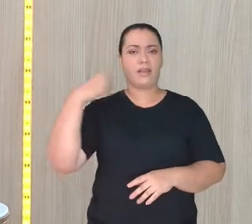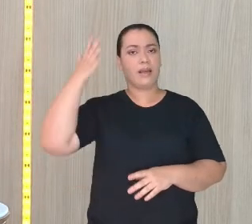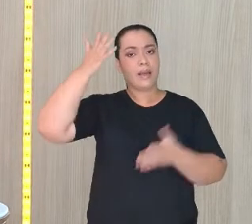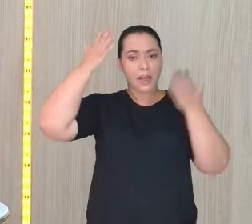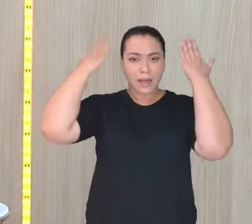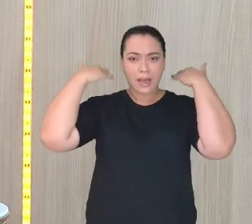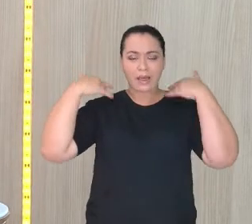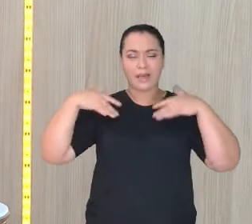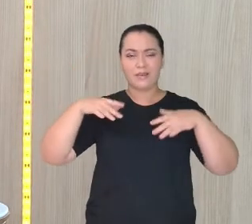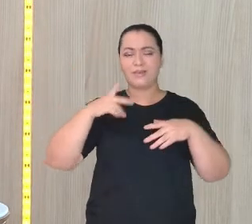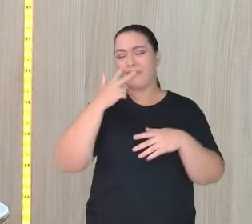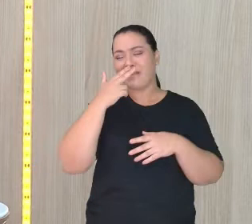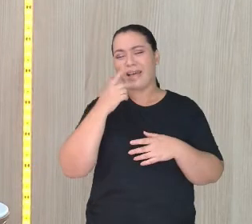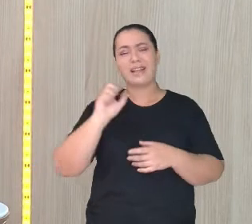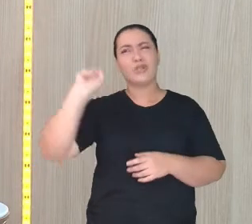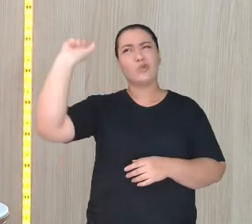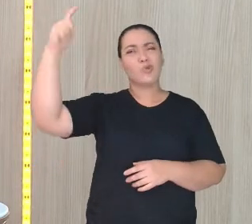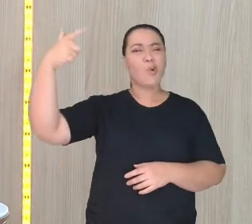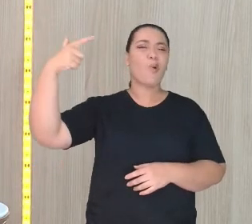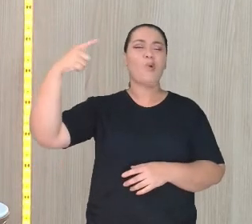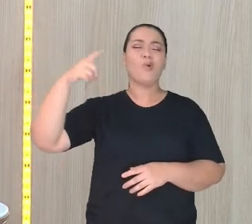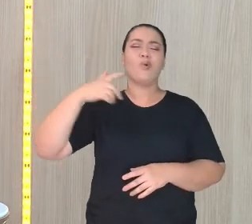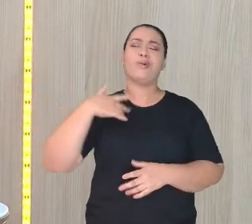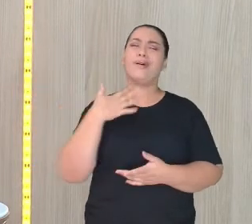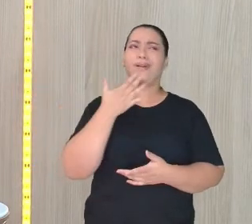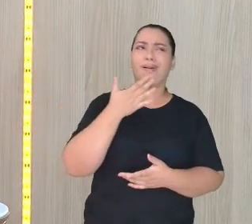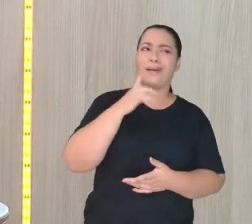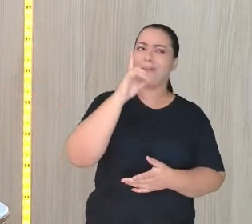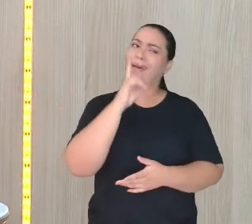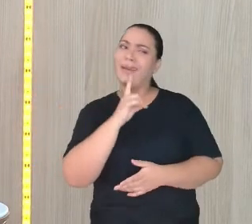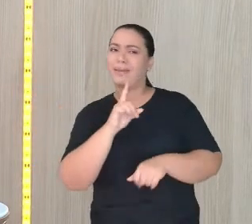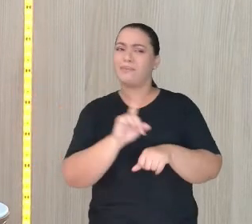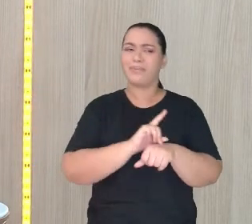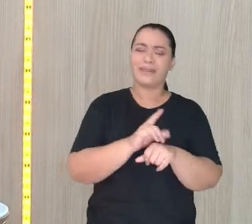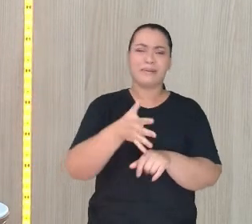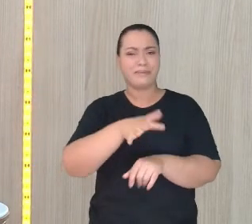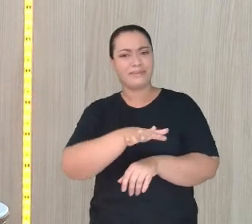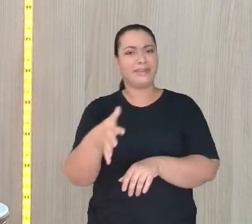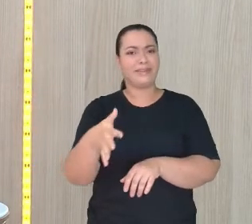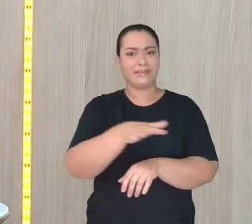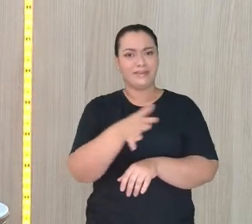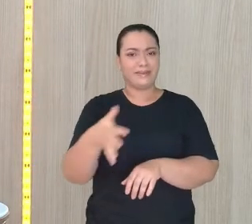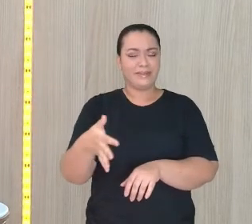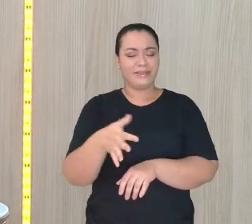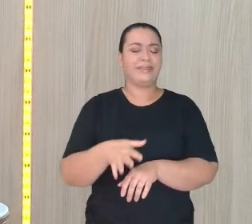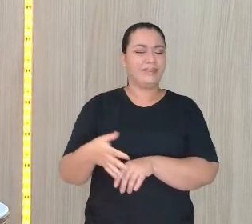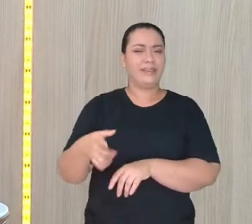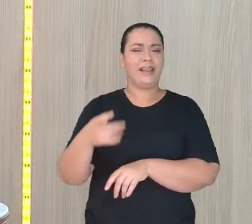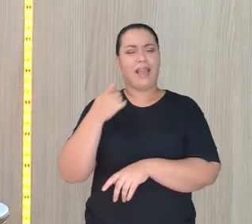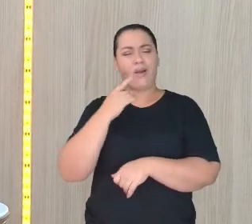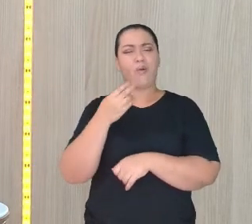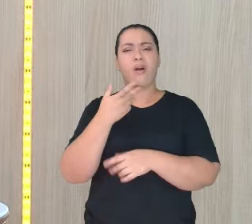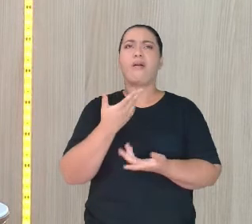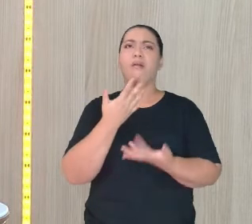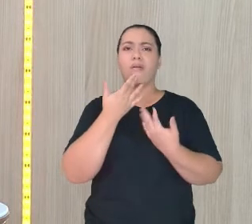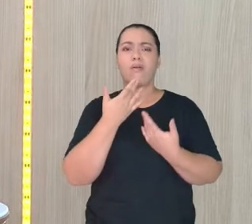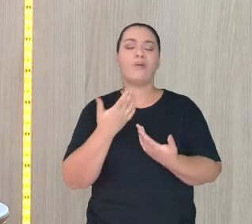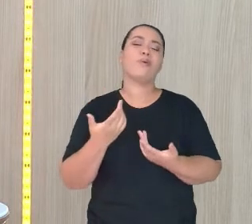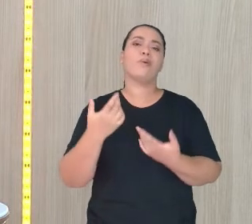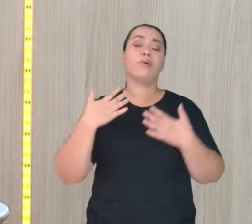fala, queimado do sol, assim. Não é loiro, não é preto. E tenho... Mel, castanho. Tenho